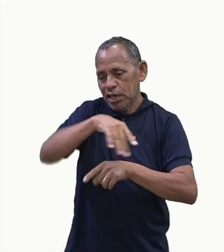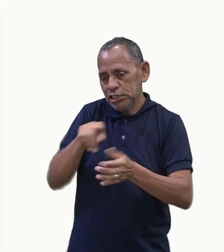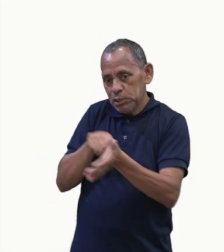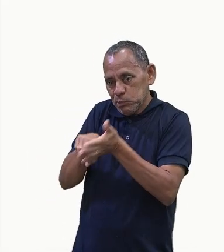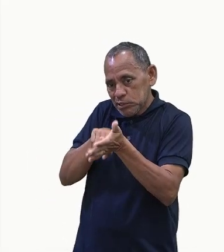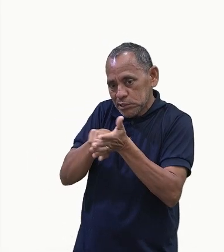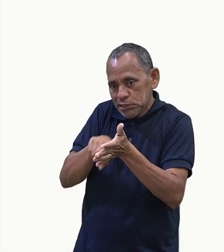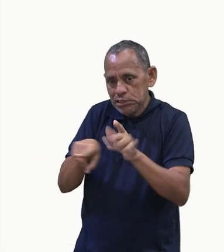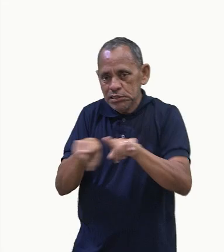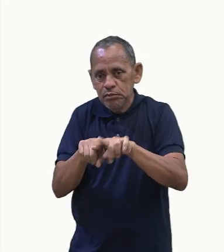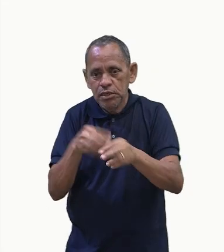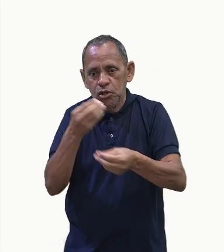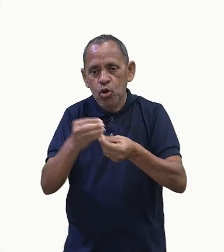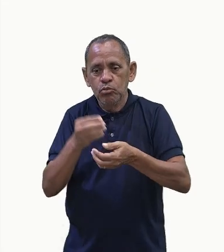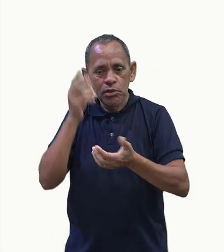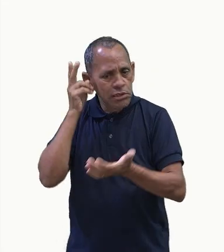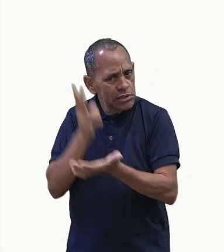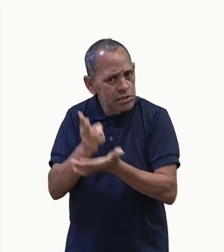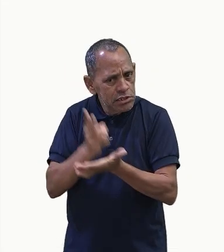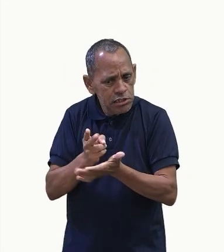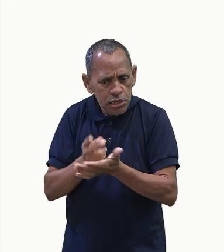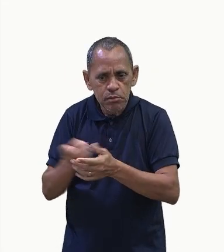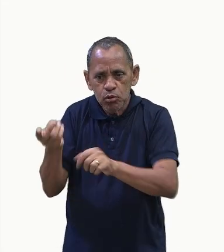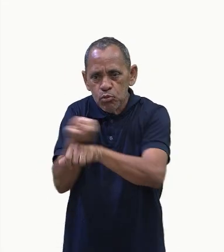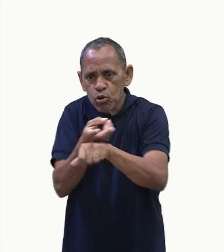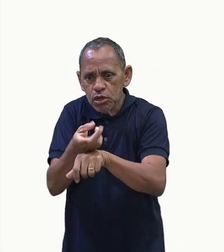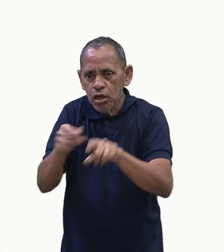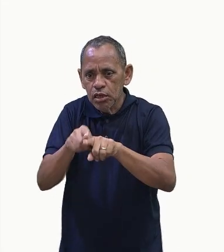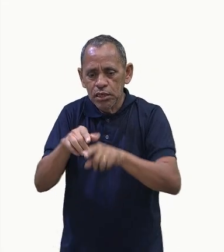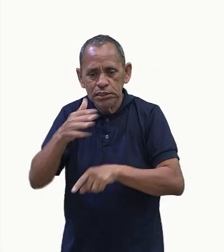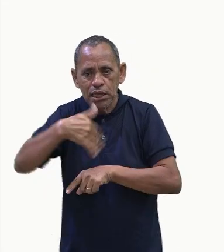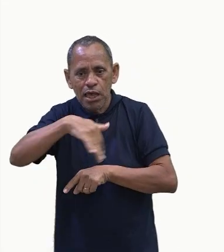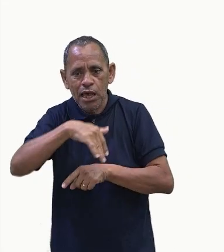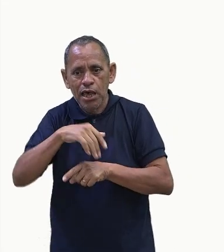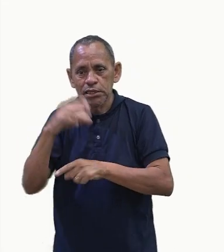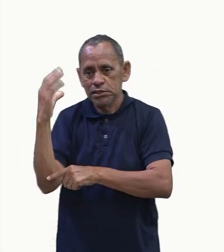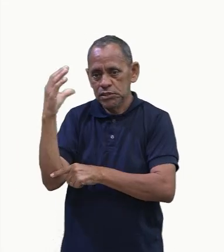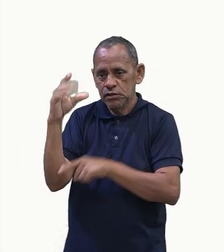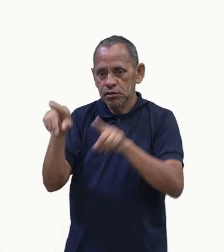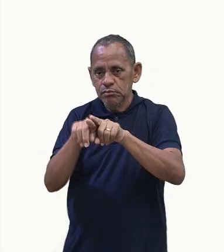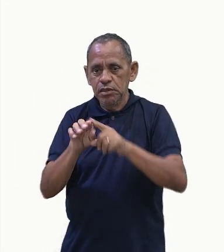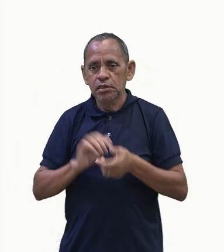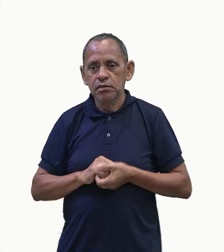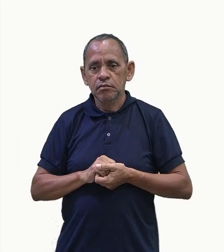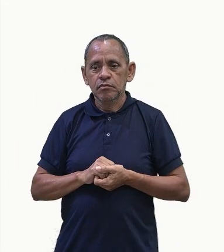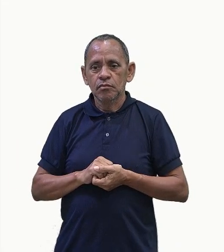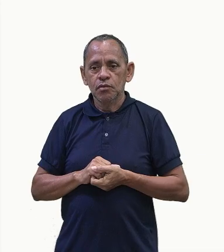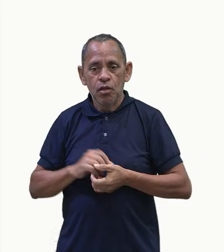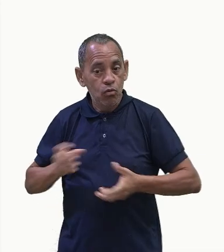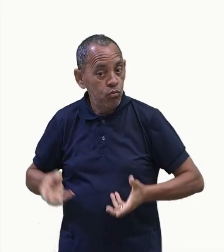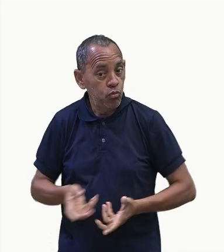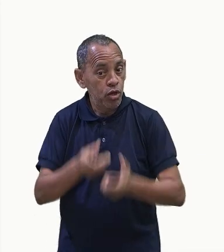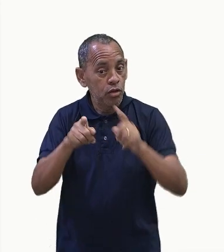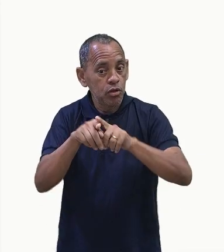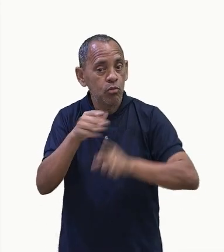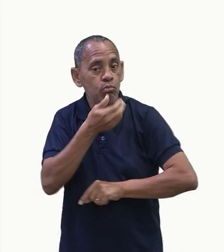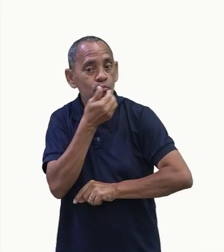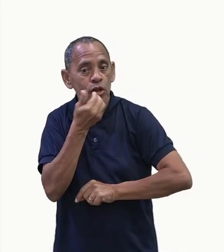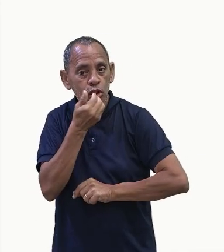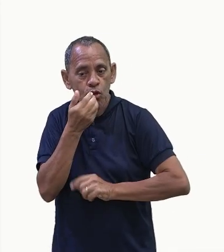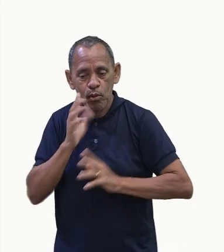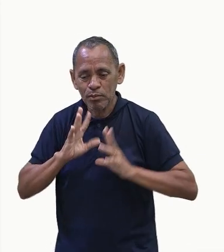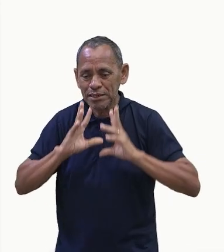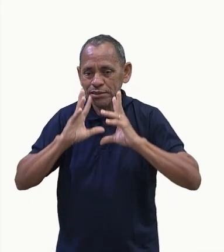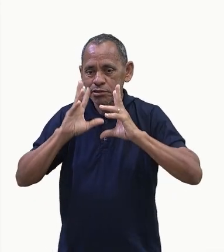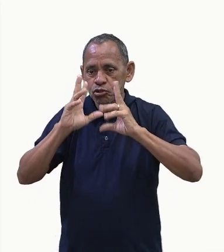então, sempre procurar no meio científico, né, a gente avançar e promover, né, o melhor para todos